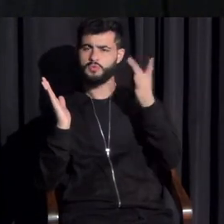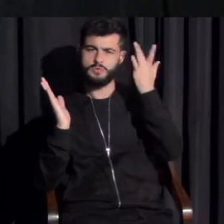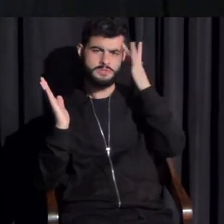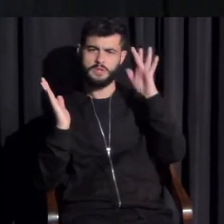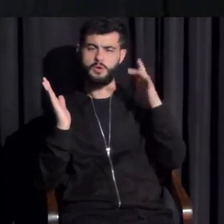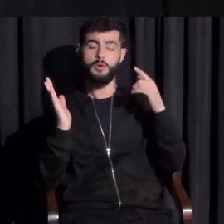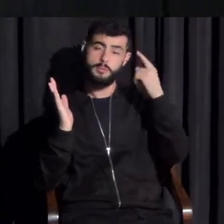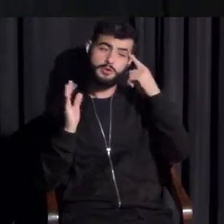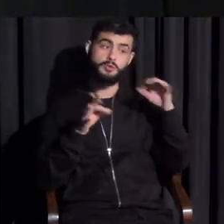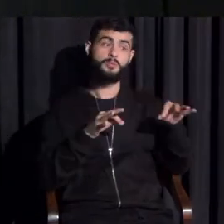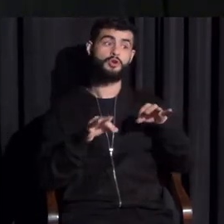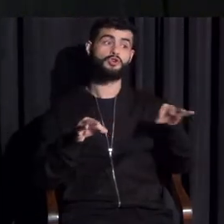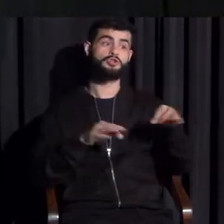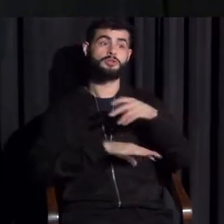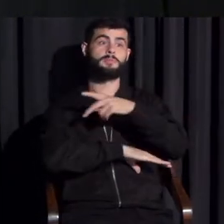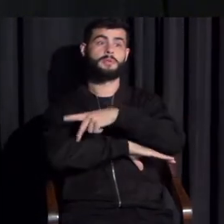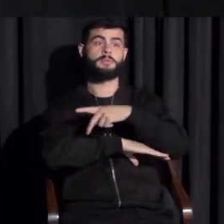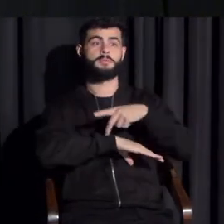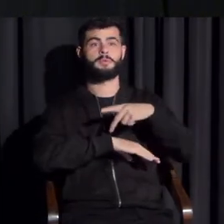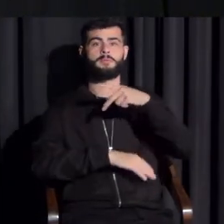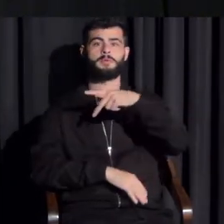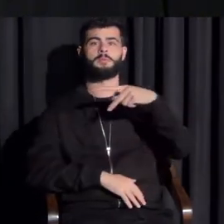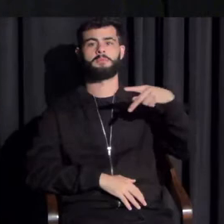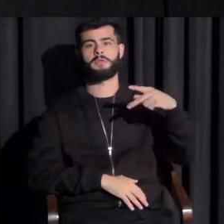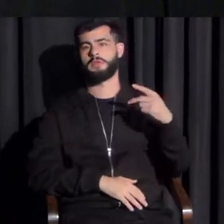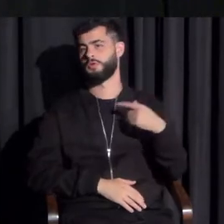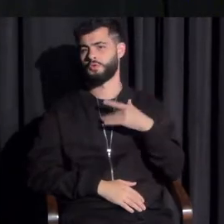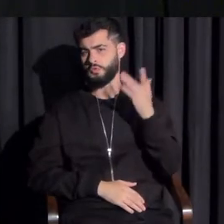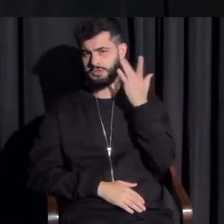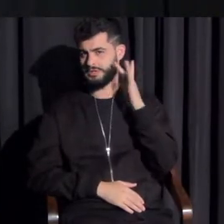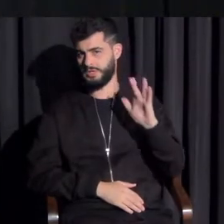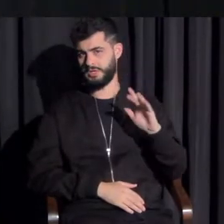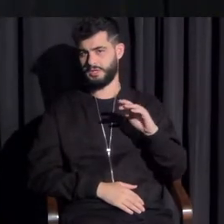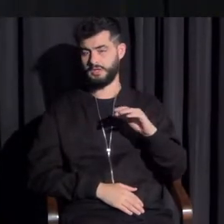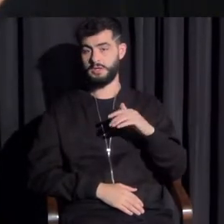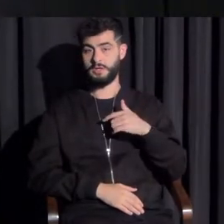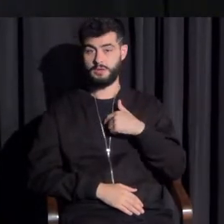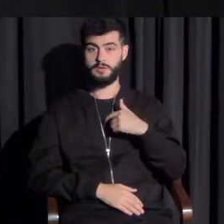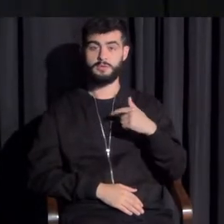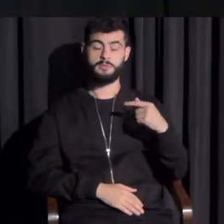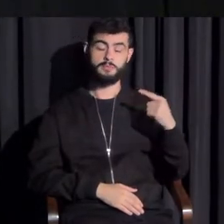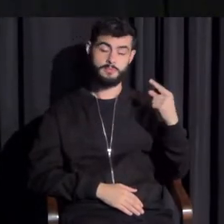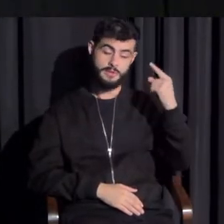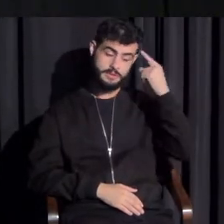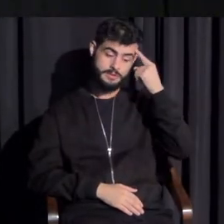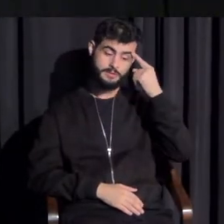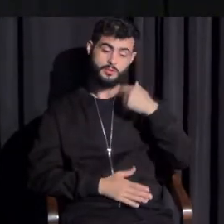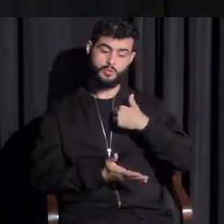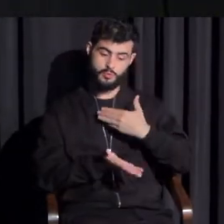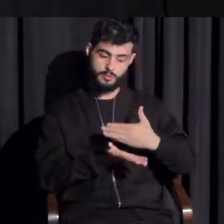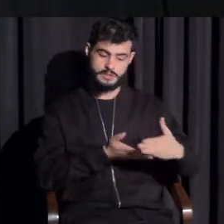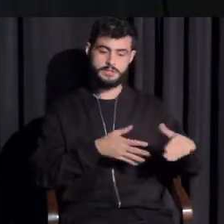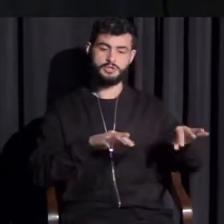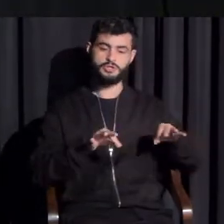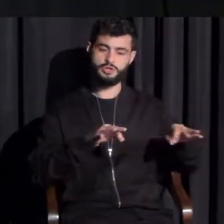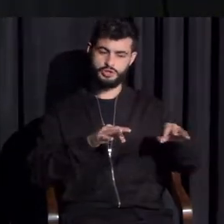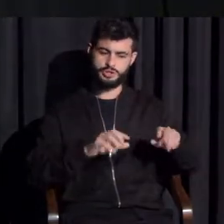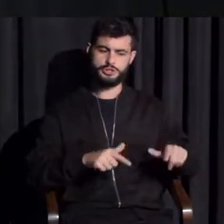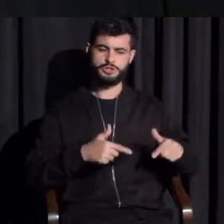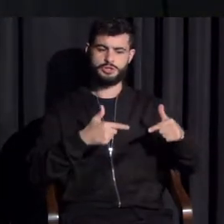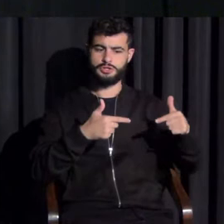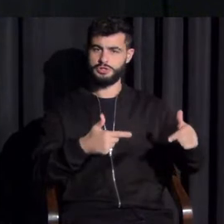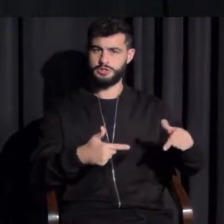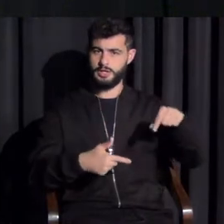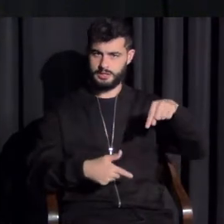projeto pedagógico. Eu estou pensando, e comecei o meu trabalho, já professora há alguns anos, da Prefeitura de São Paulo, pensando no